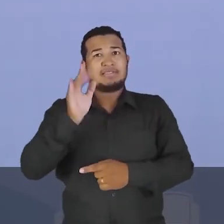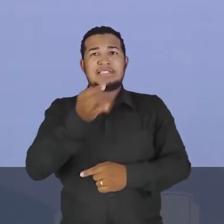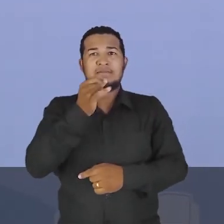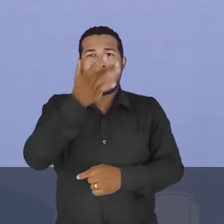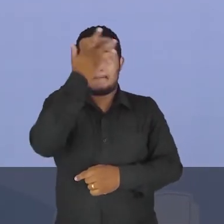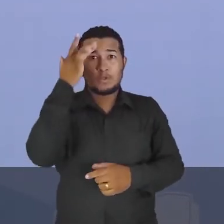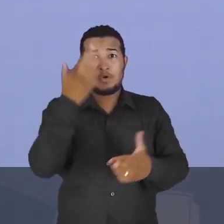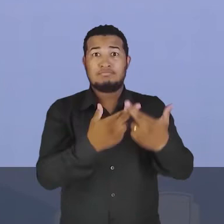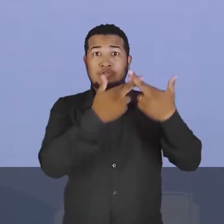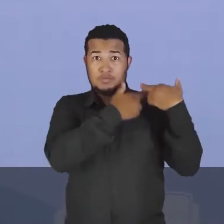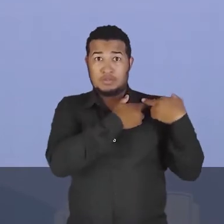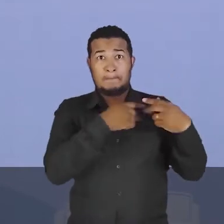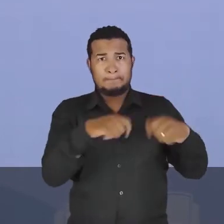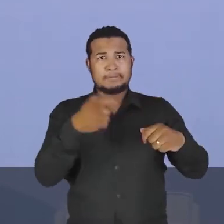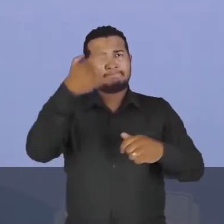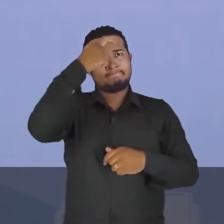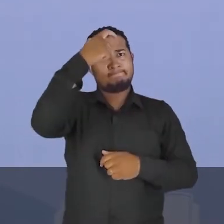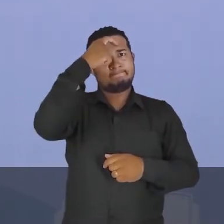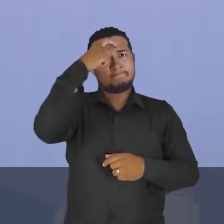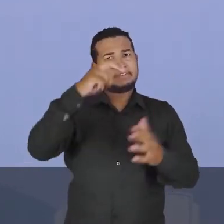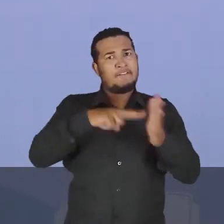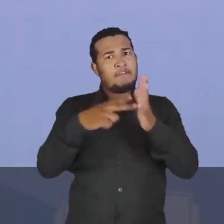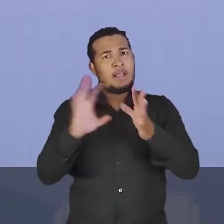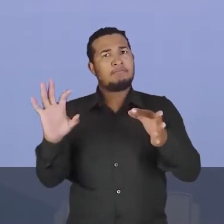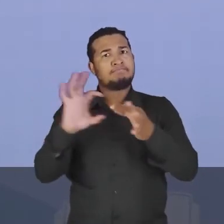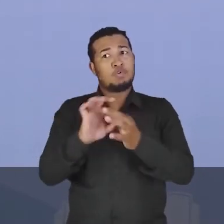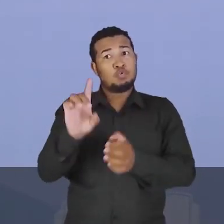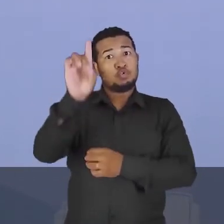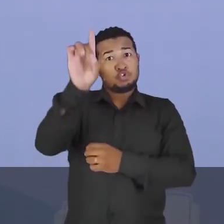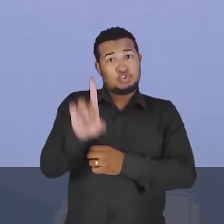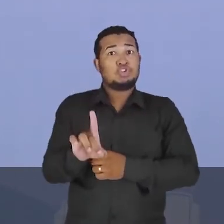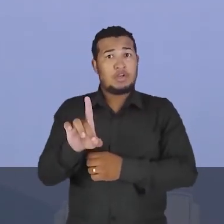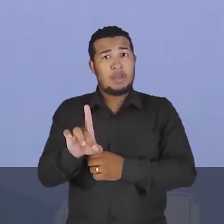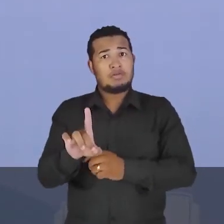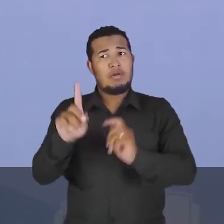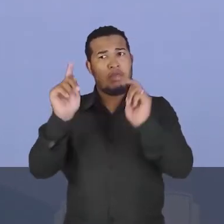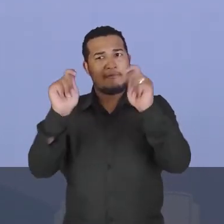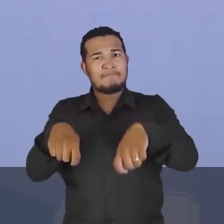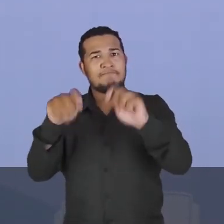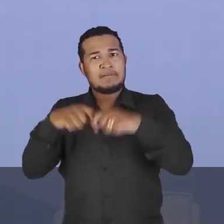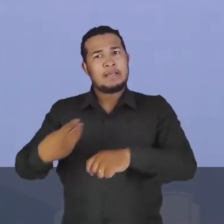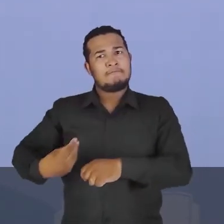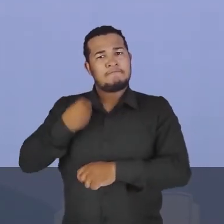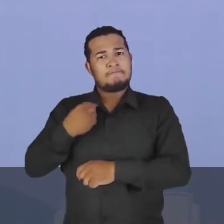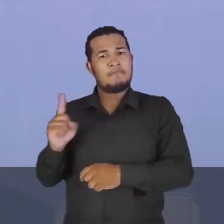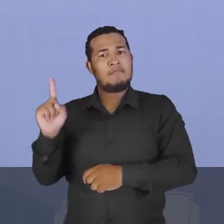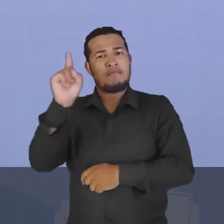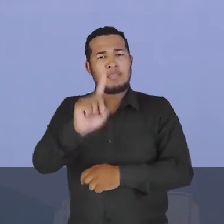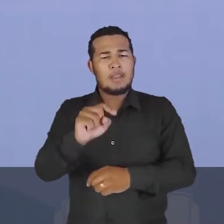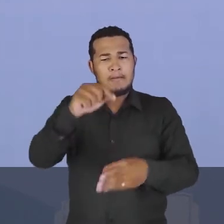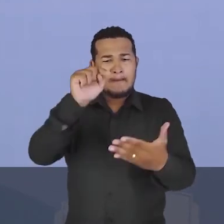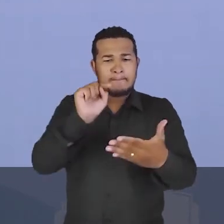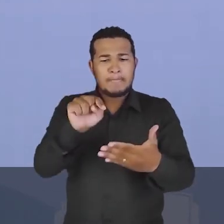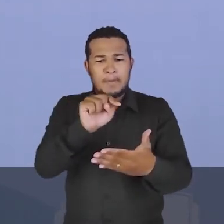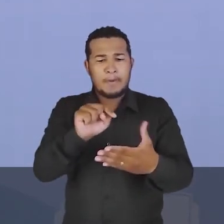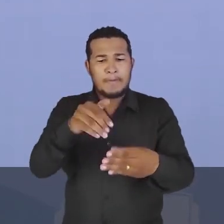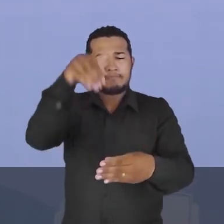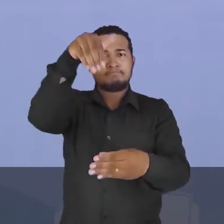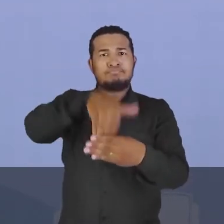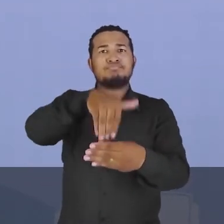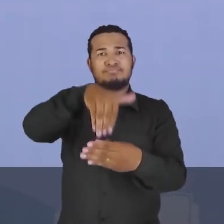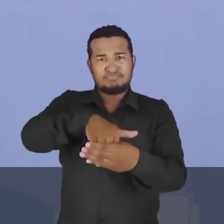pessoas responsavelmente, isso está vinculado tanto um direito, que é a possibilidade de você ir lá e escolher uma pessoa, eleger uma pessoa,